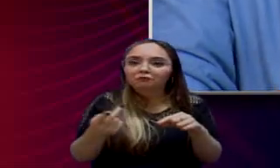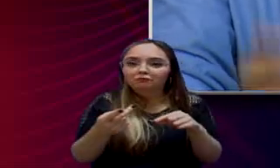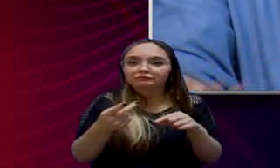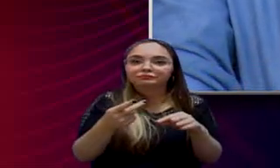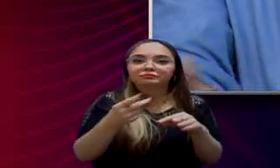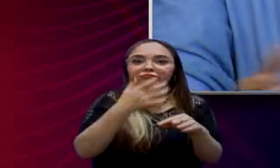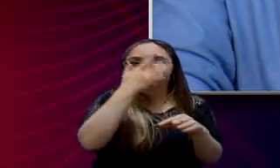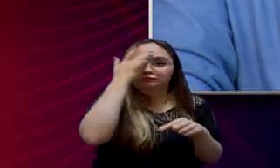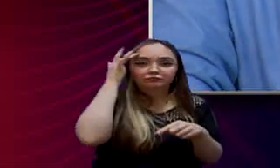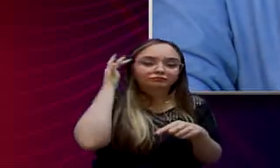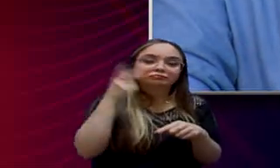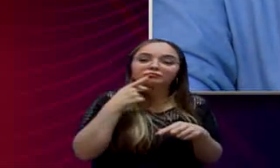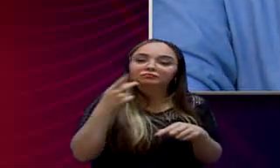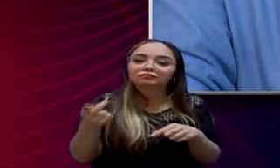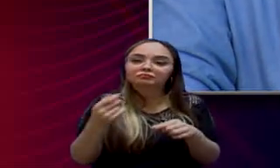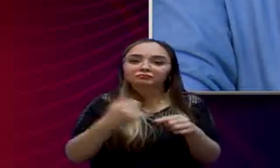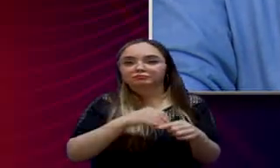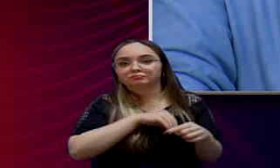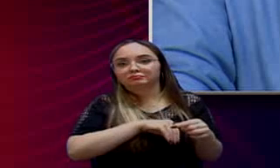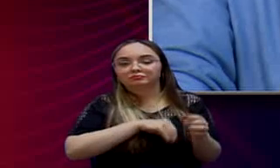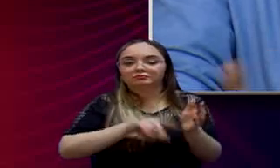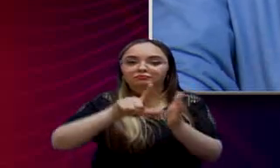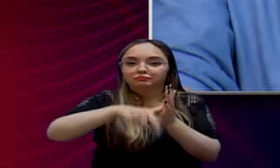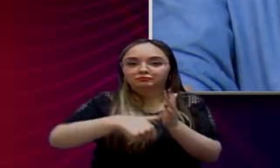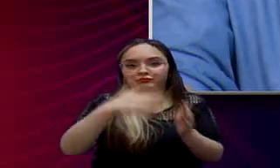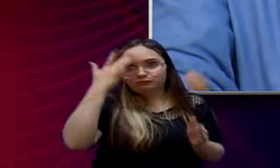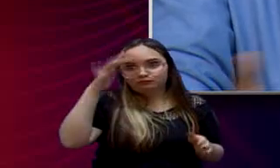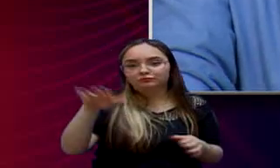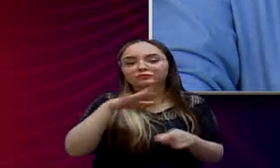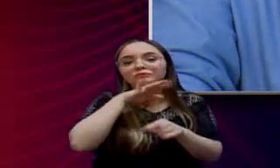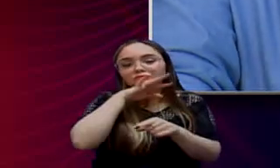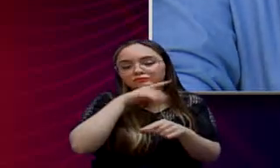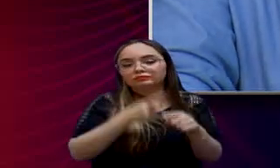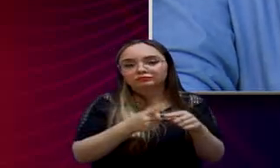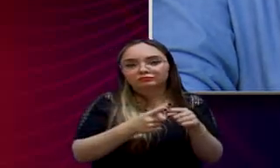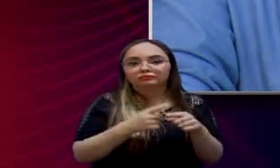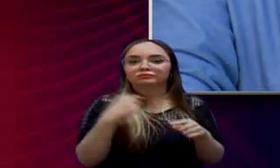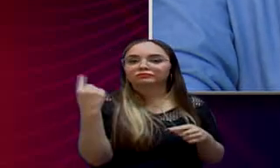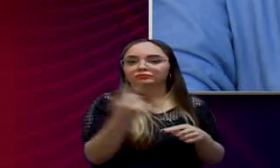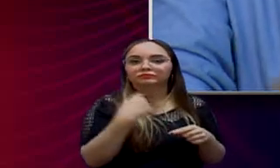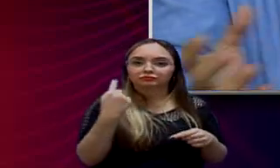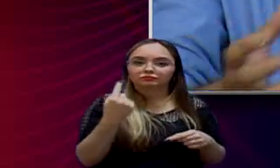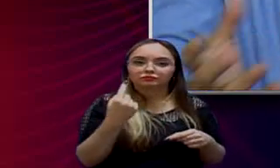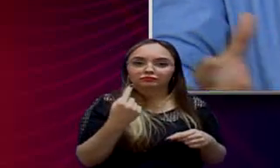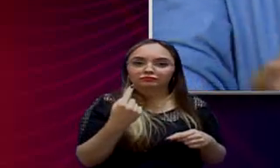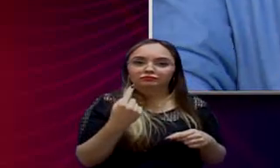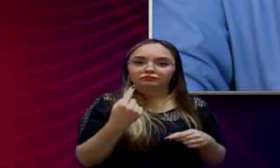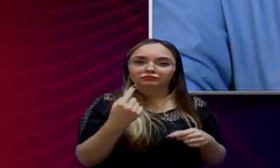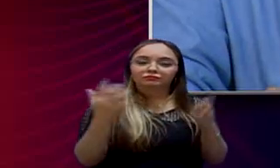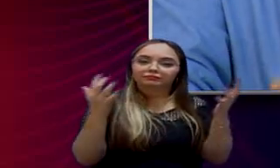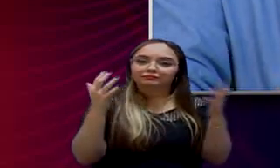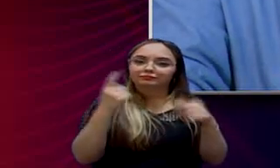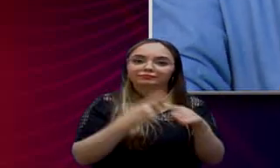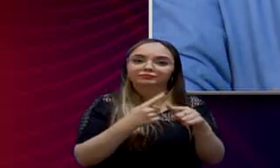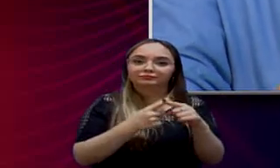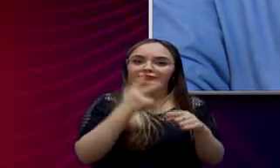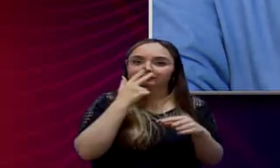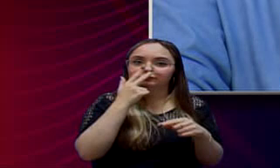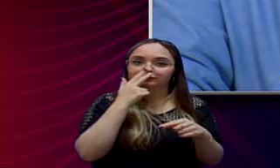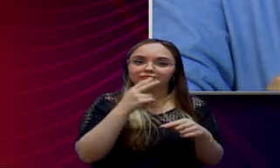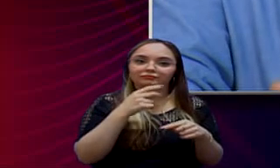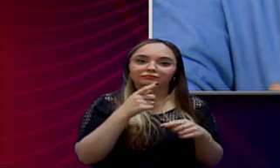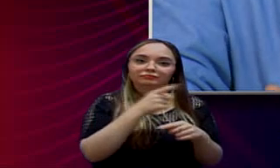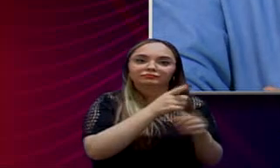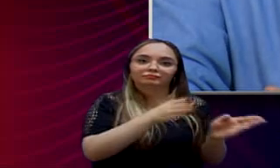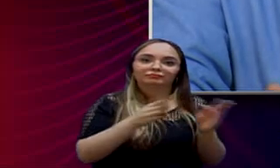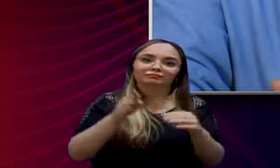intenção de se dizer isso né é ruim porque o sistema todo fica fica balançado porque parece uma questão de mal